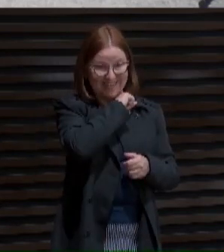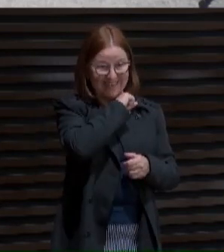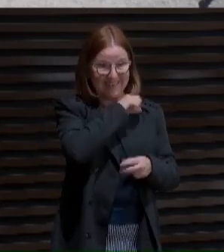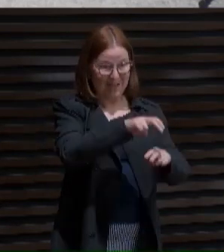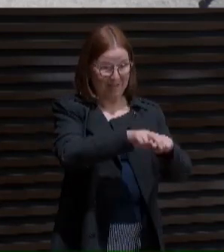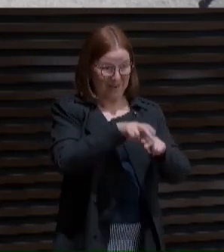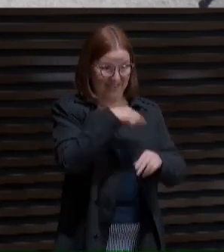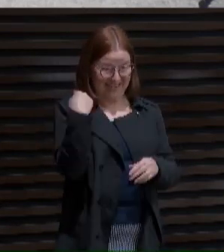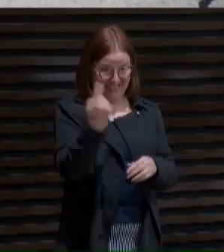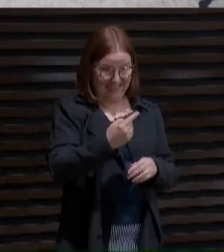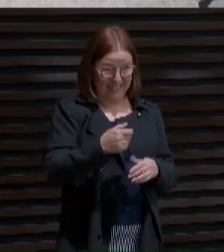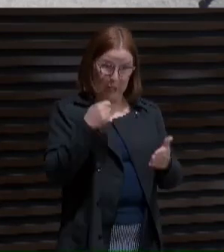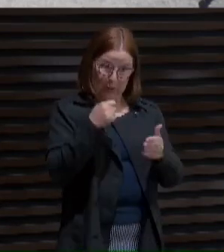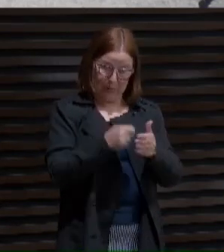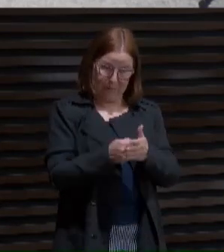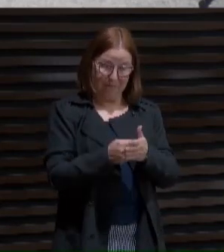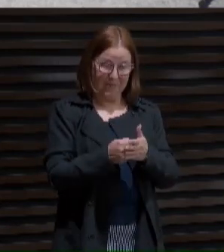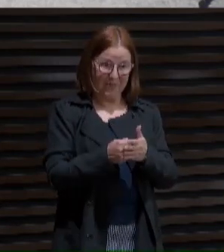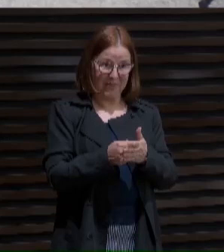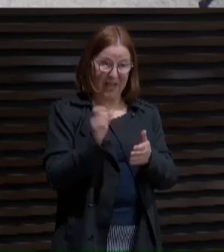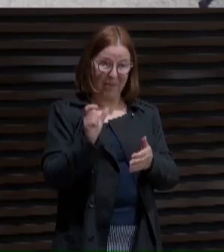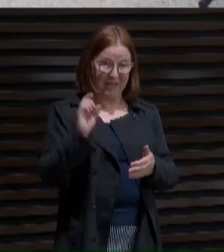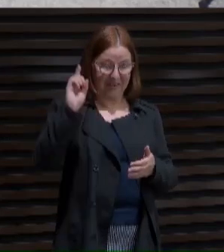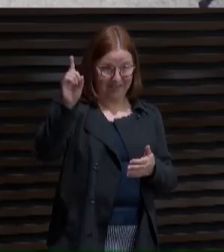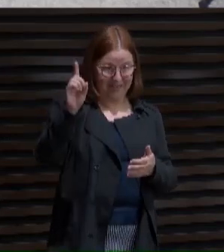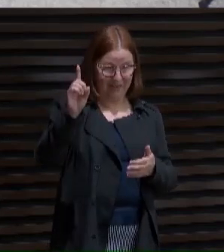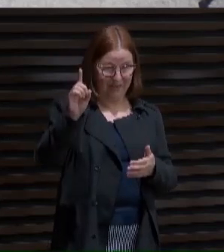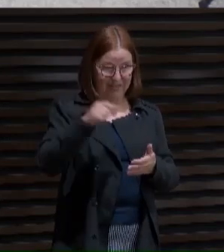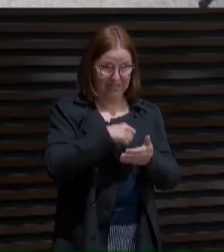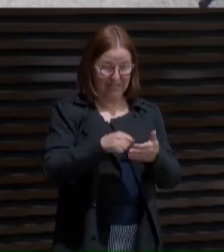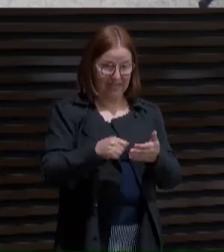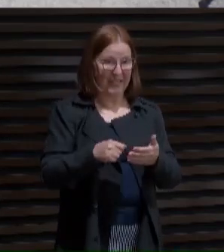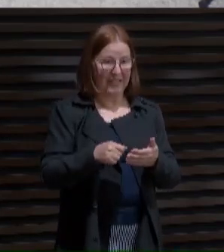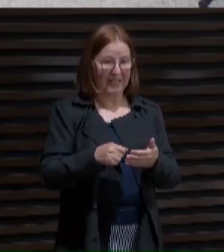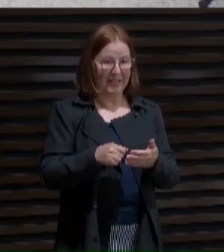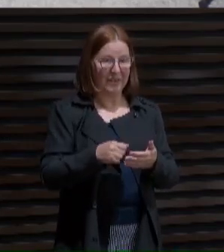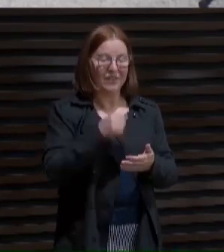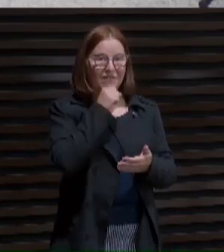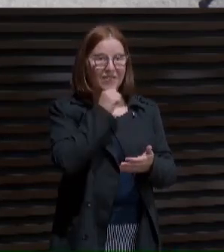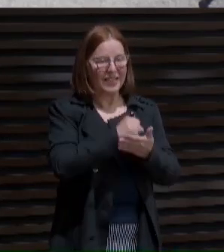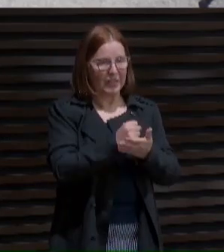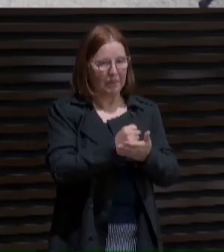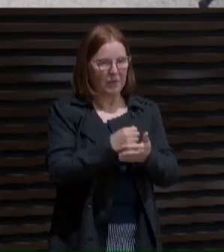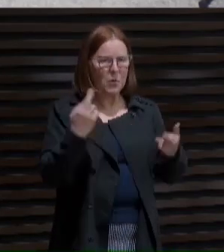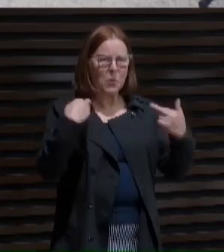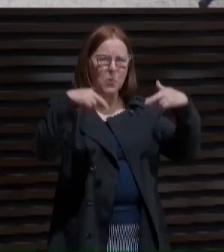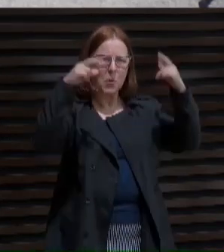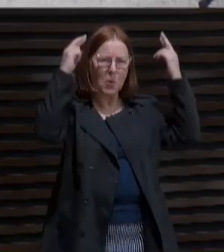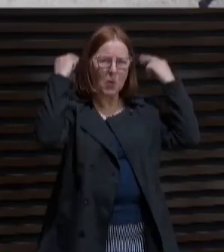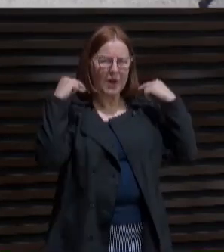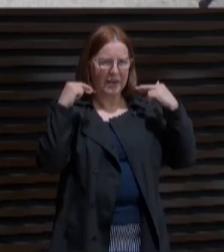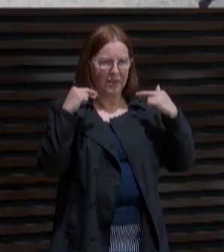que estava escrito no Antigo Testamento, a respeito de um cordeiro sem mancha, sem mácula para